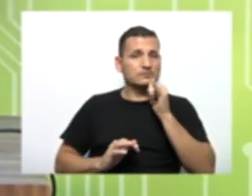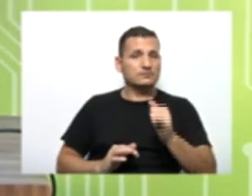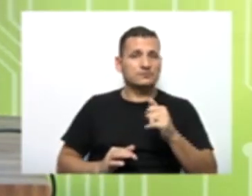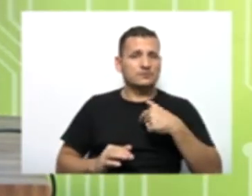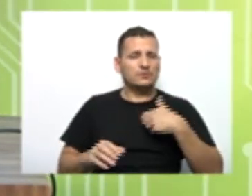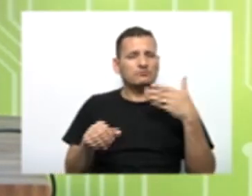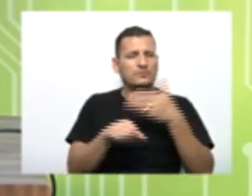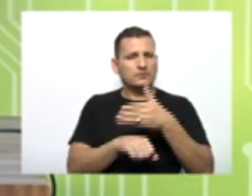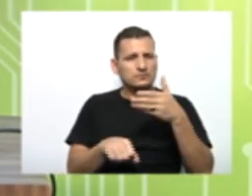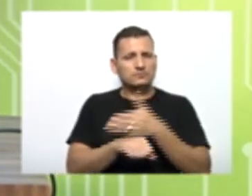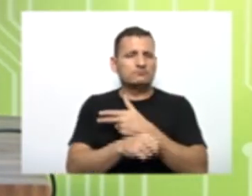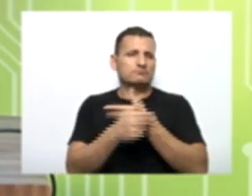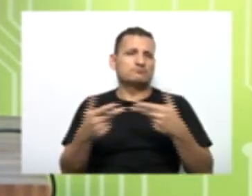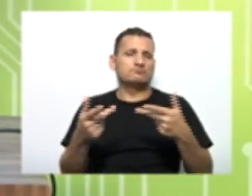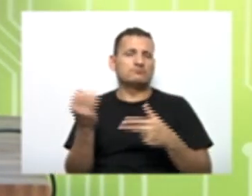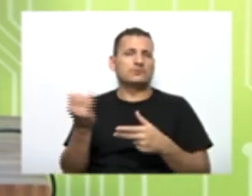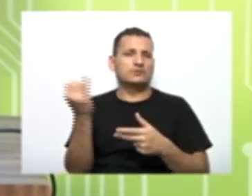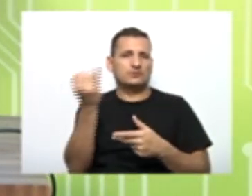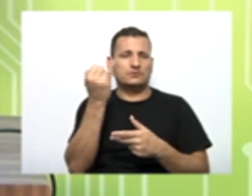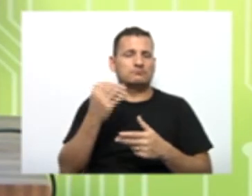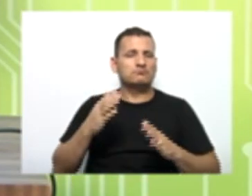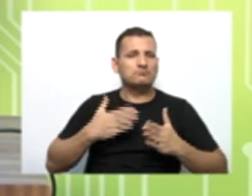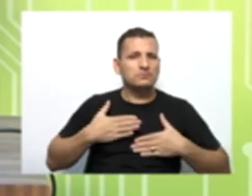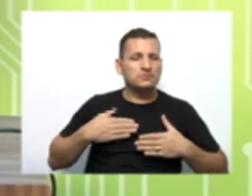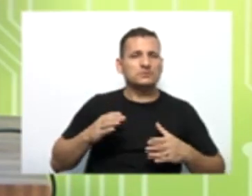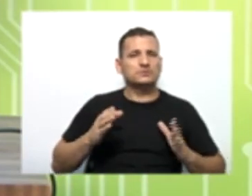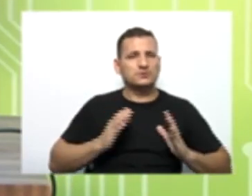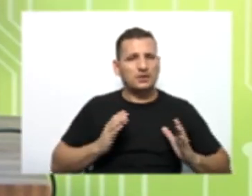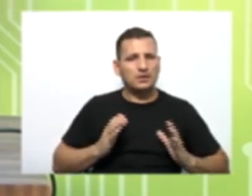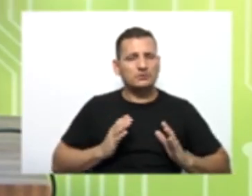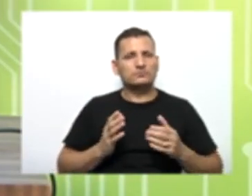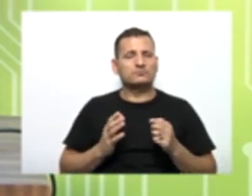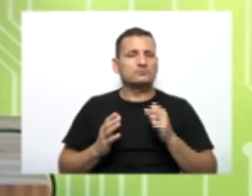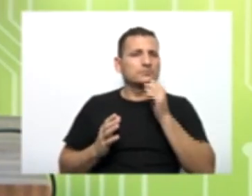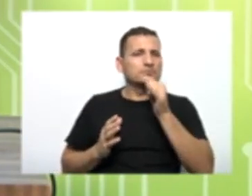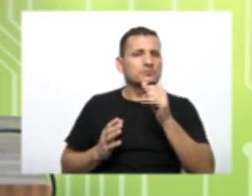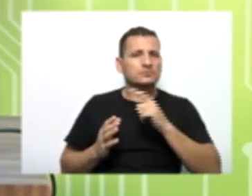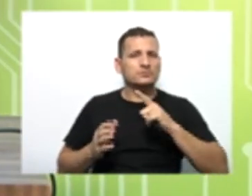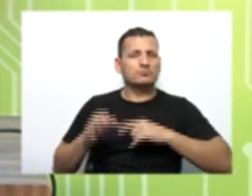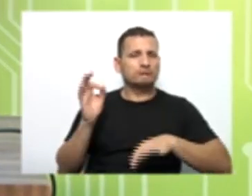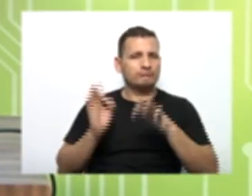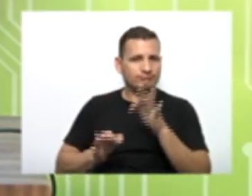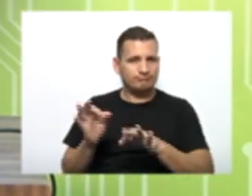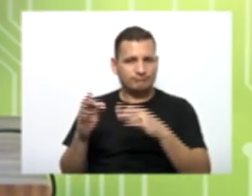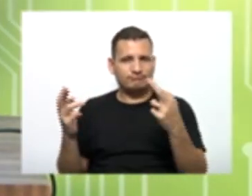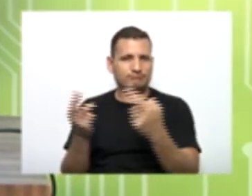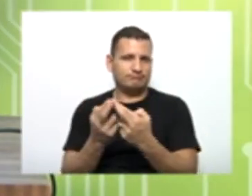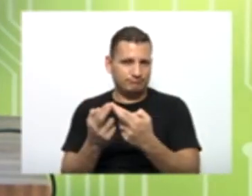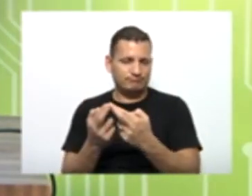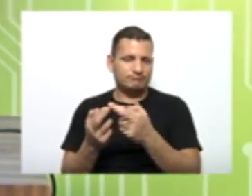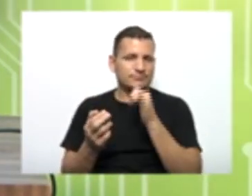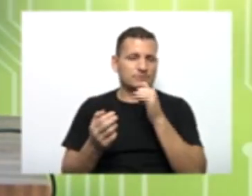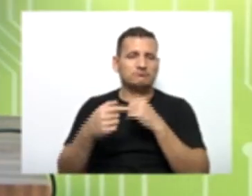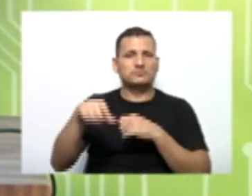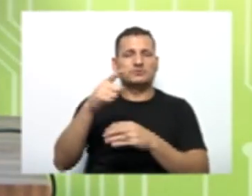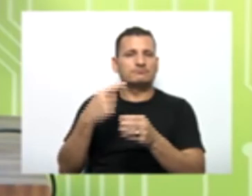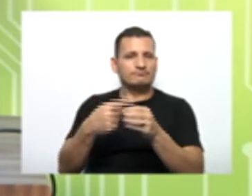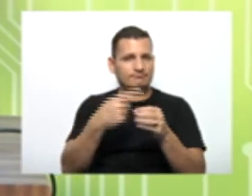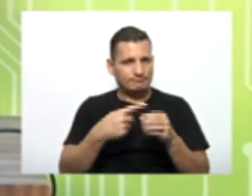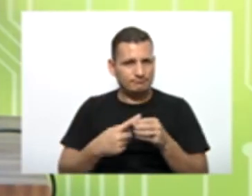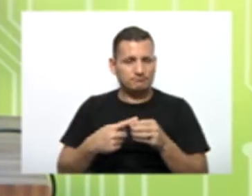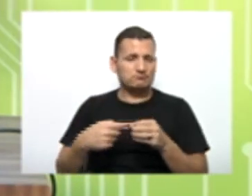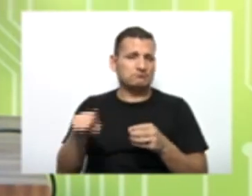época, ser cidadão era não ter o direito violado pelo Estado. Isso já era uma forma, né, de compreensão do exercício da cidadania